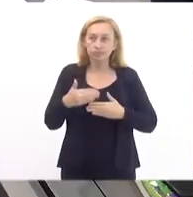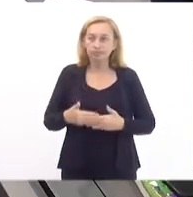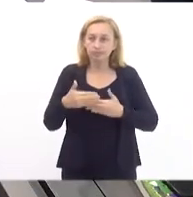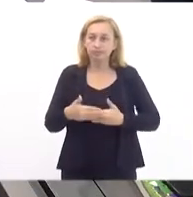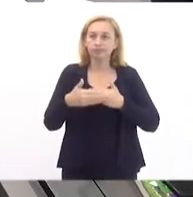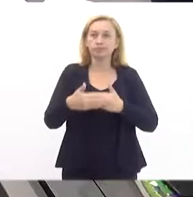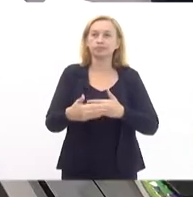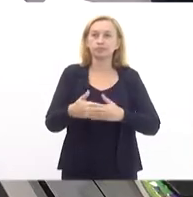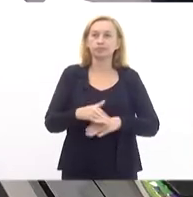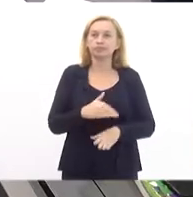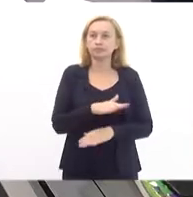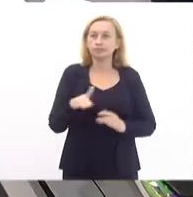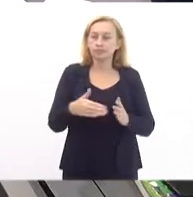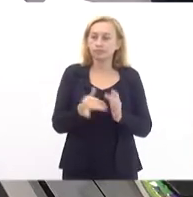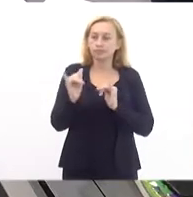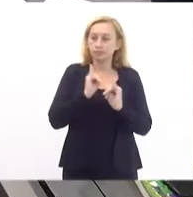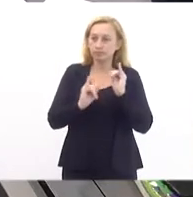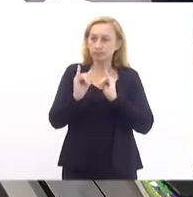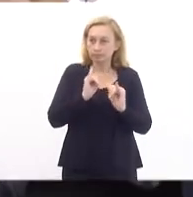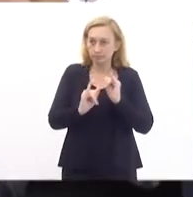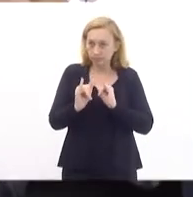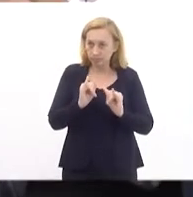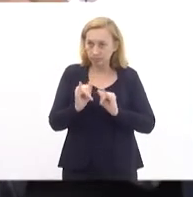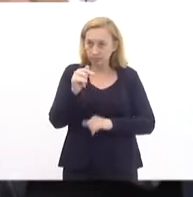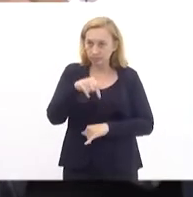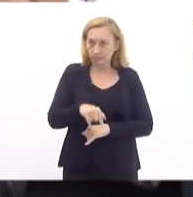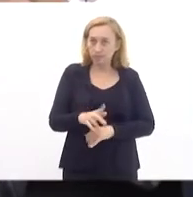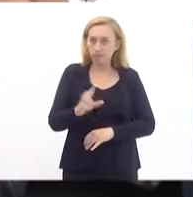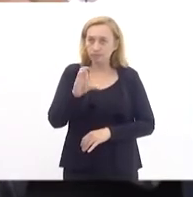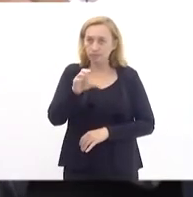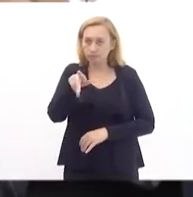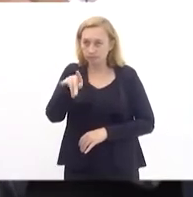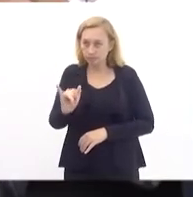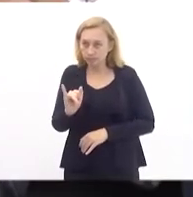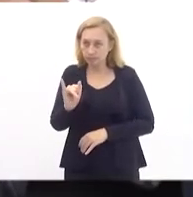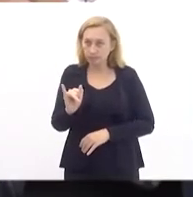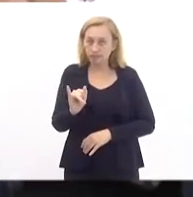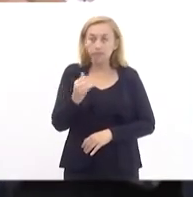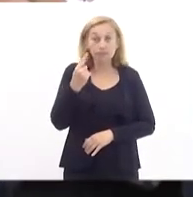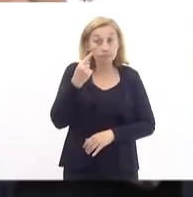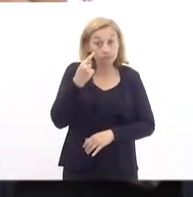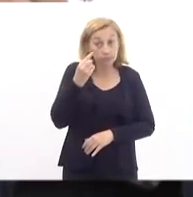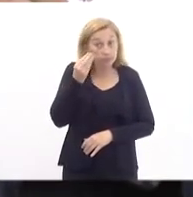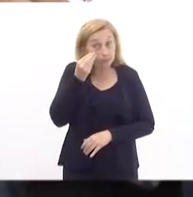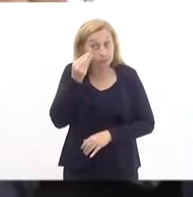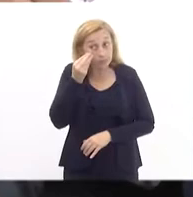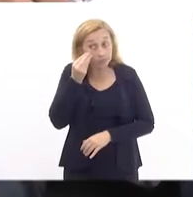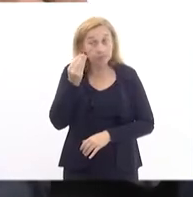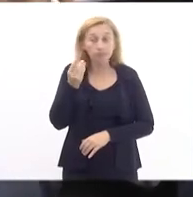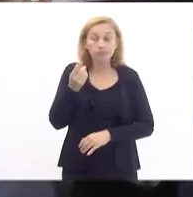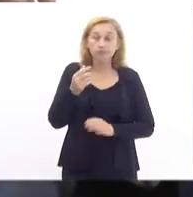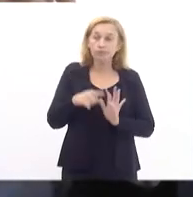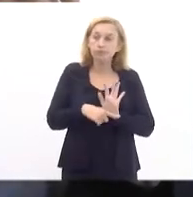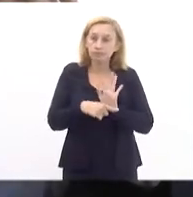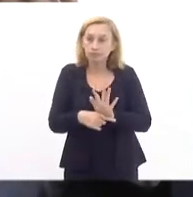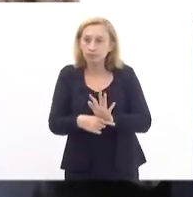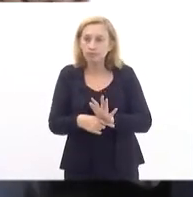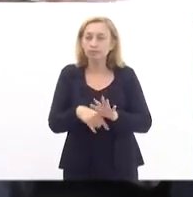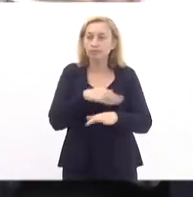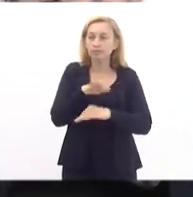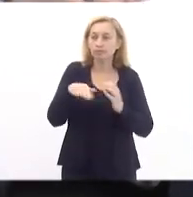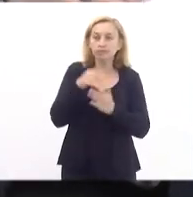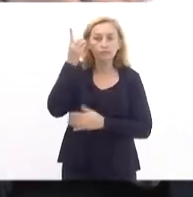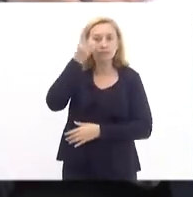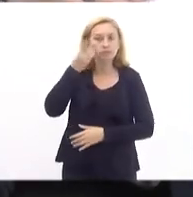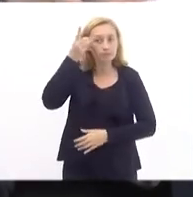e prestando todas as informações aqui para essa CPI, que a gente vai tentar auxiliar a senhora e a todos os deputados da melhor